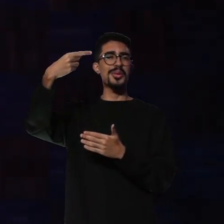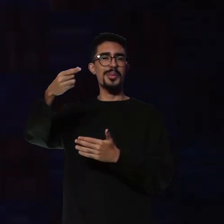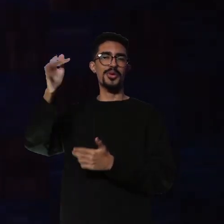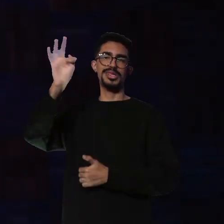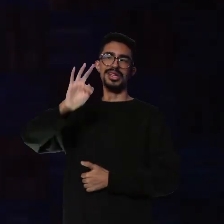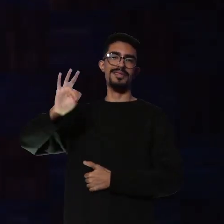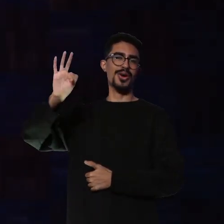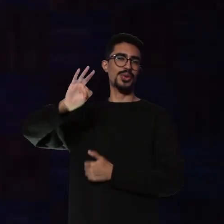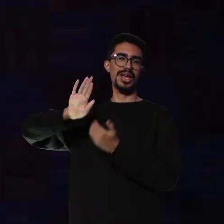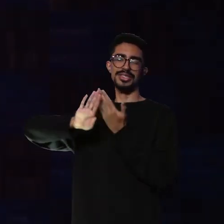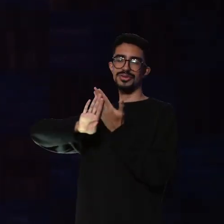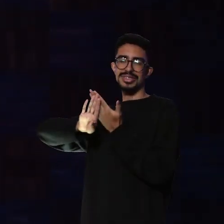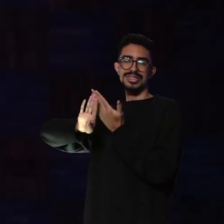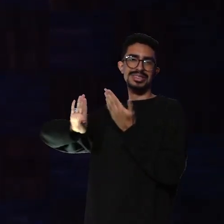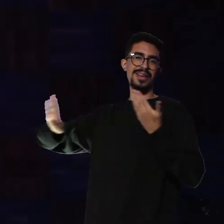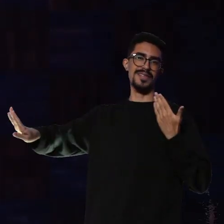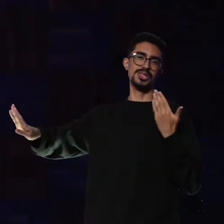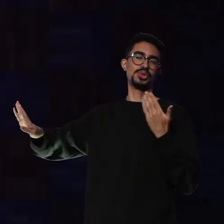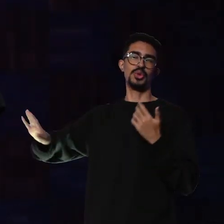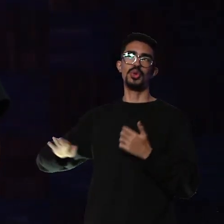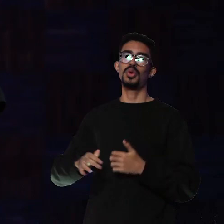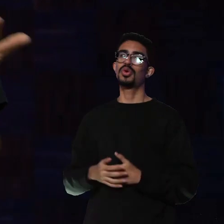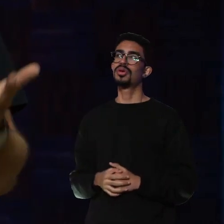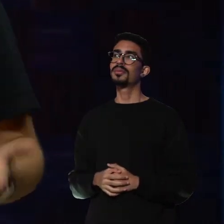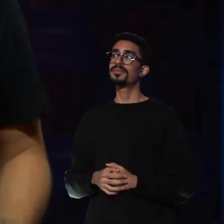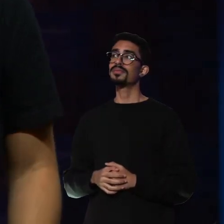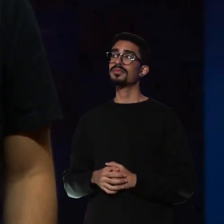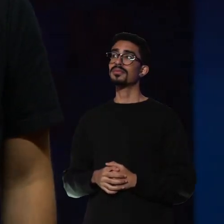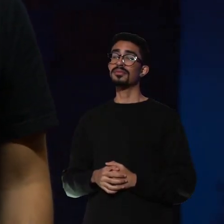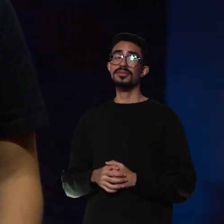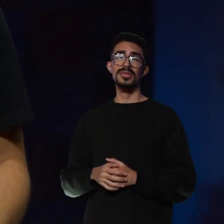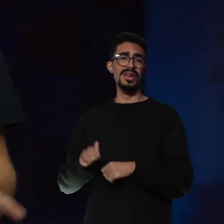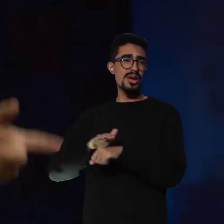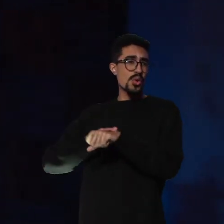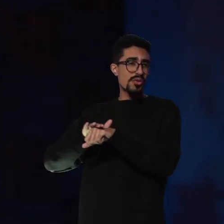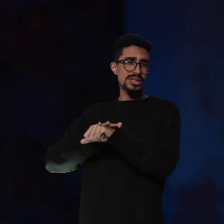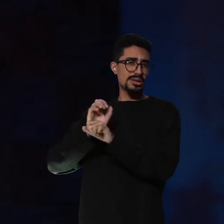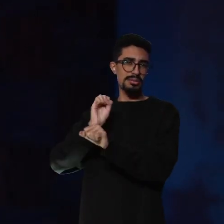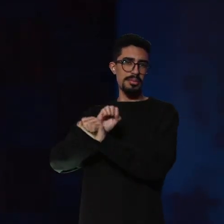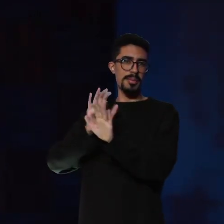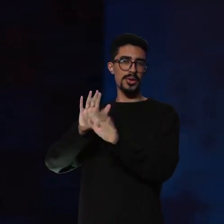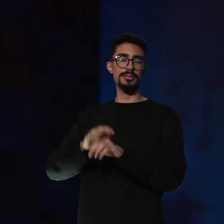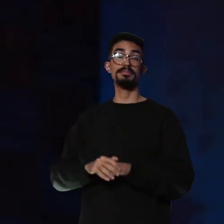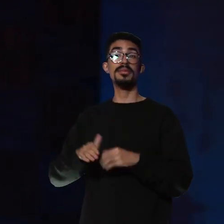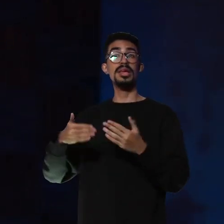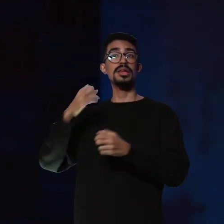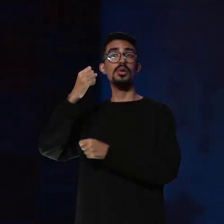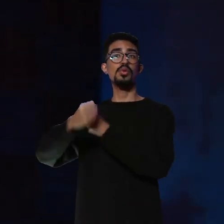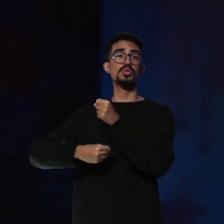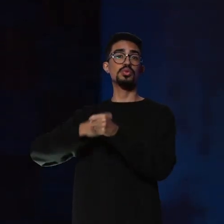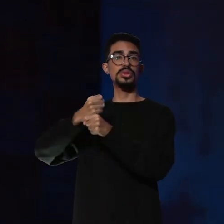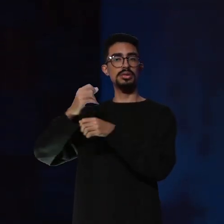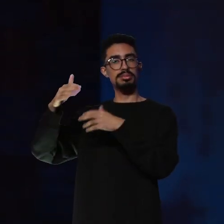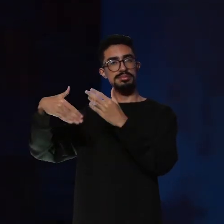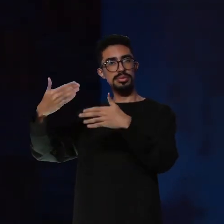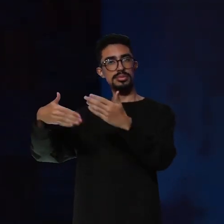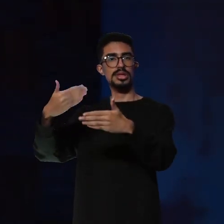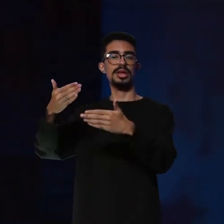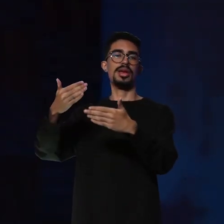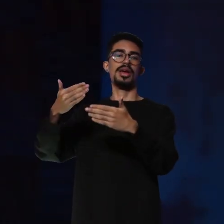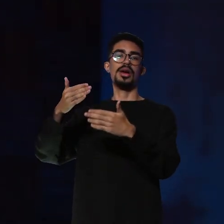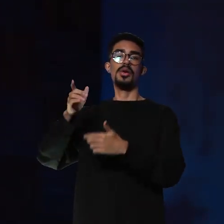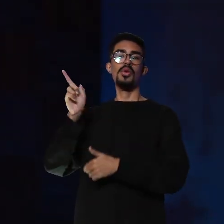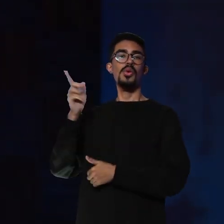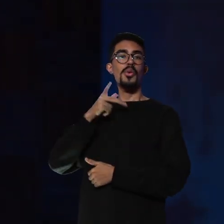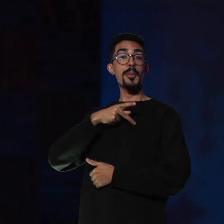outro, mudou de celular, mudou de número, aquela coisa toda, e a gente não se conversava mais. Os anos se passaram, e eu lembro que um dia eu estava em casa, eu